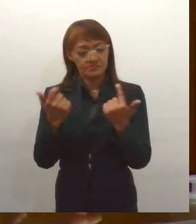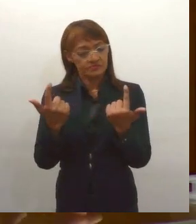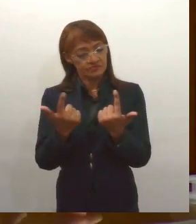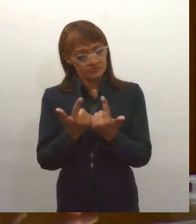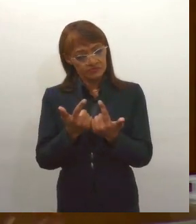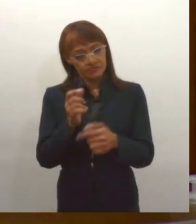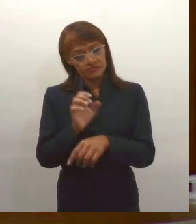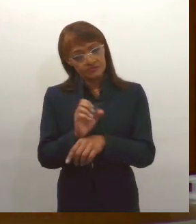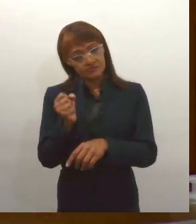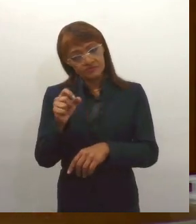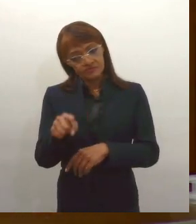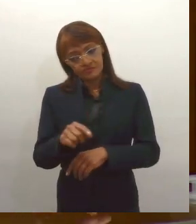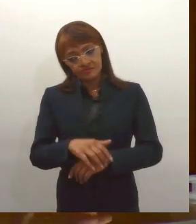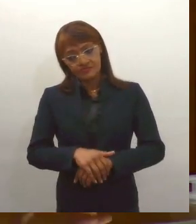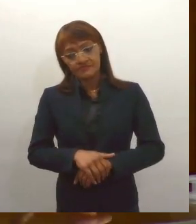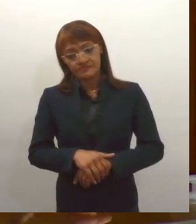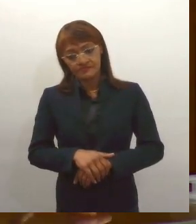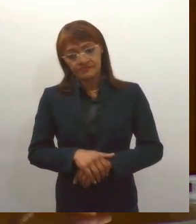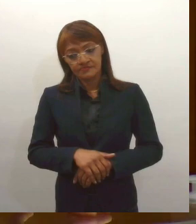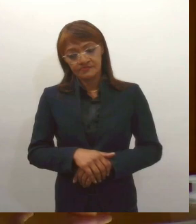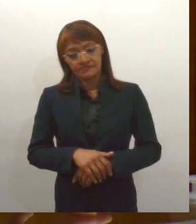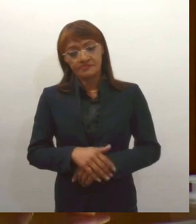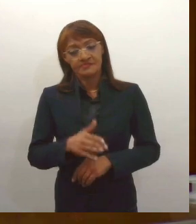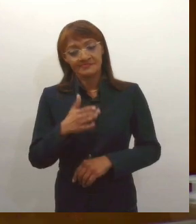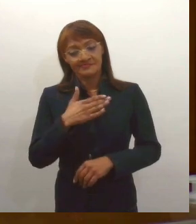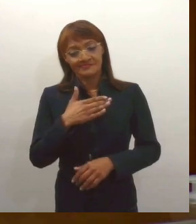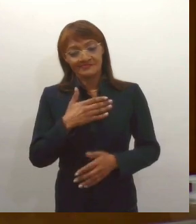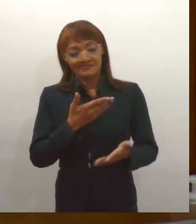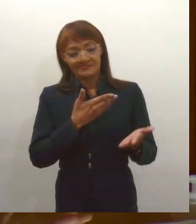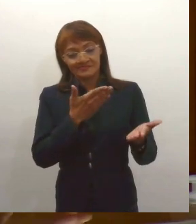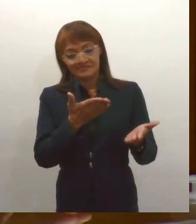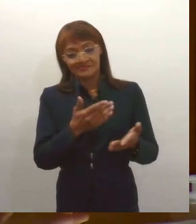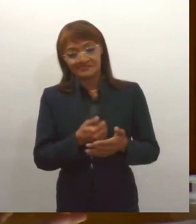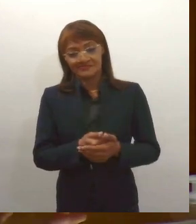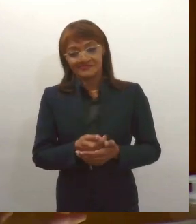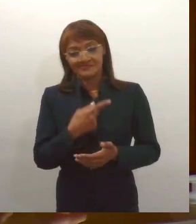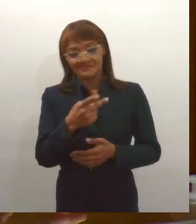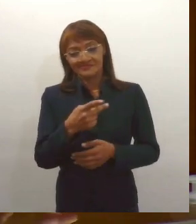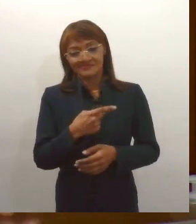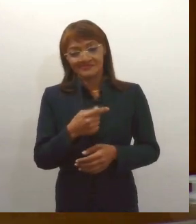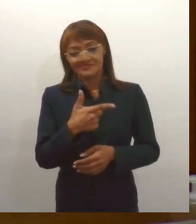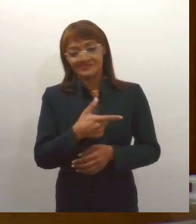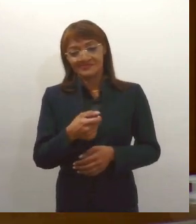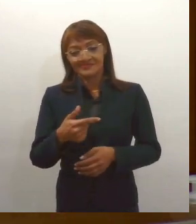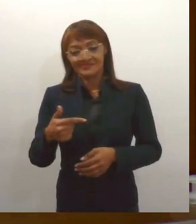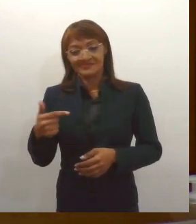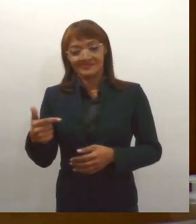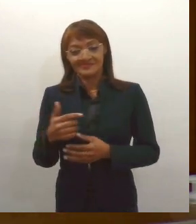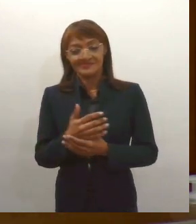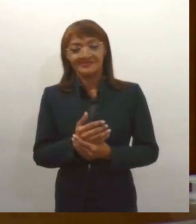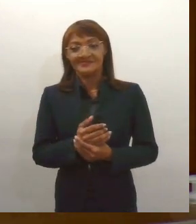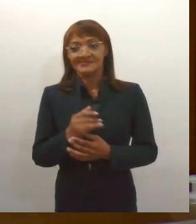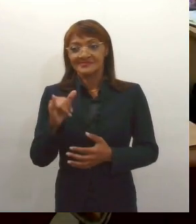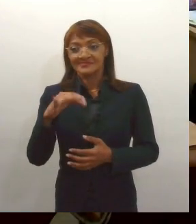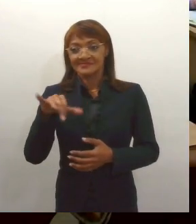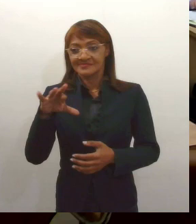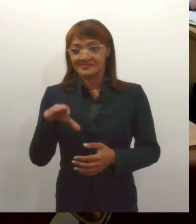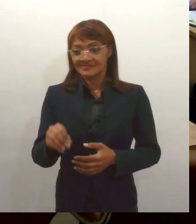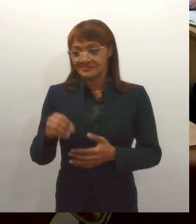de Chap inclusive foi a dupla das eleições 2022 Marcos Oliveira Muito obrigado senhor presidente até a próxima